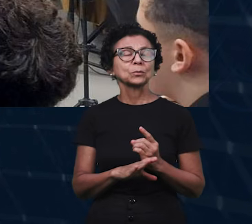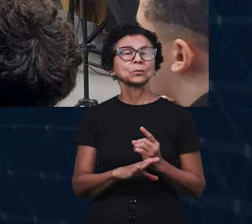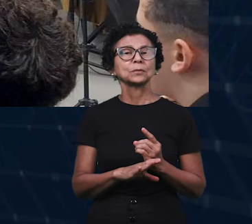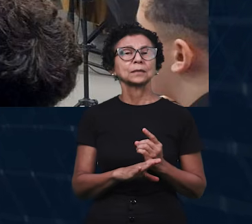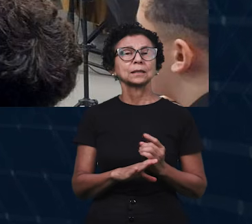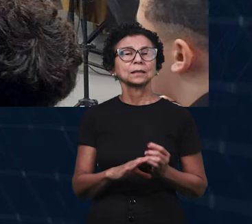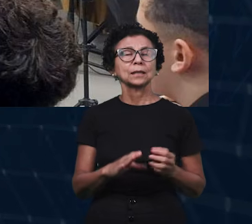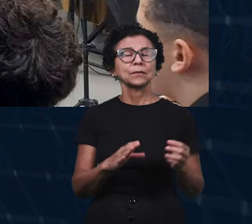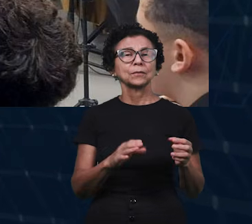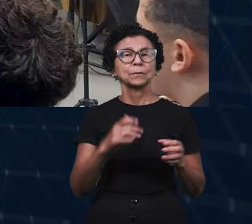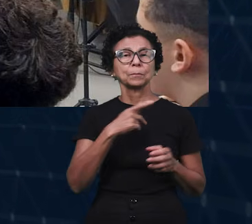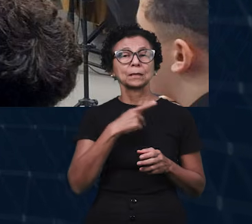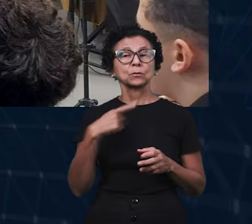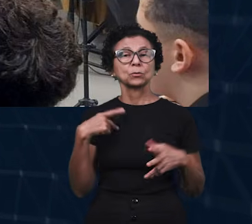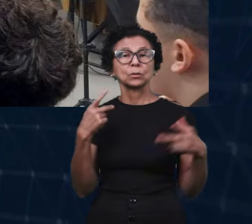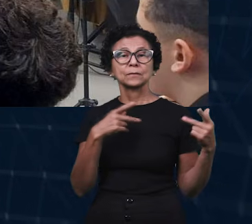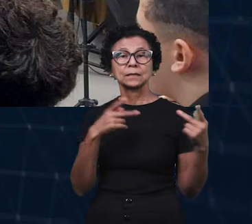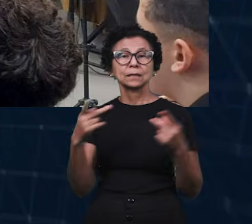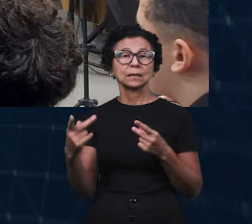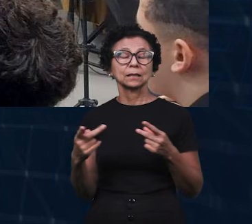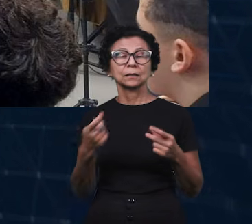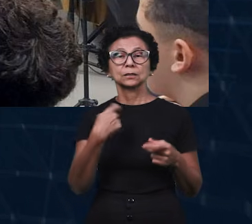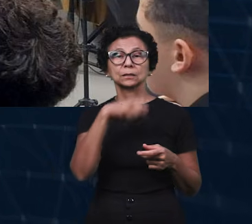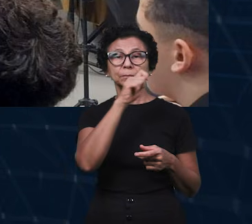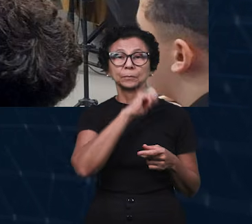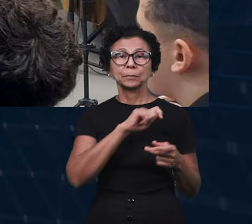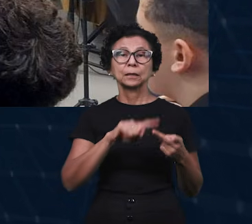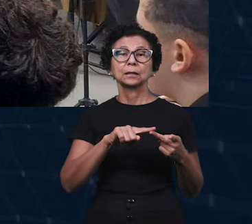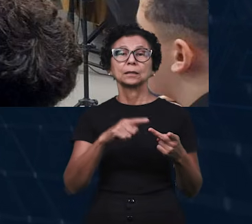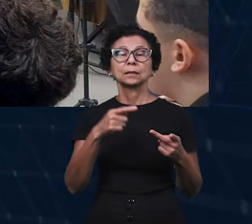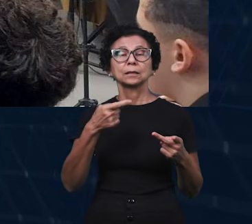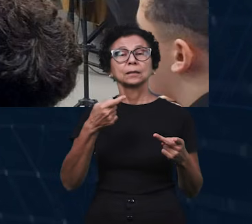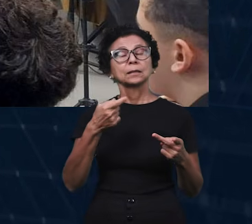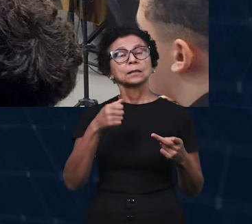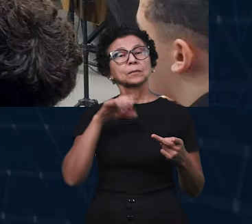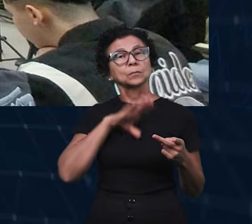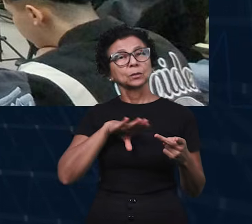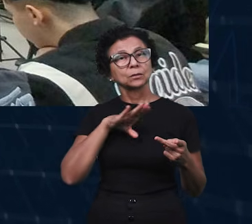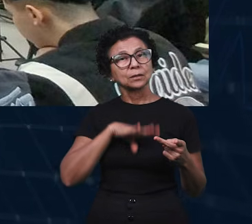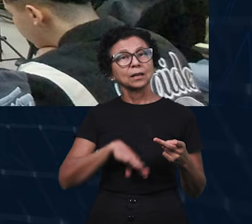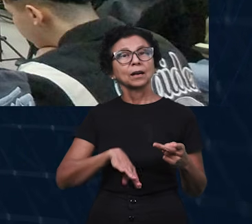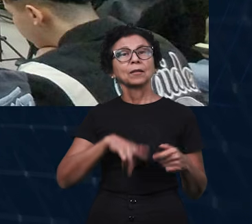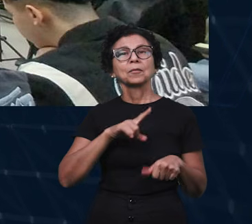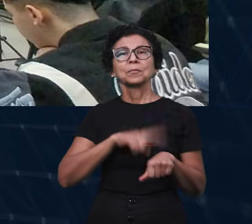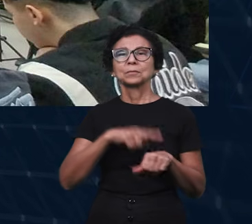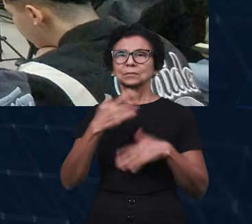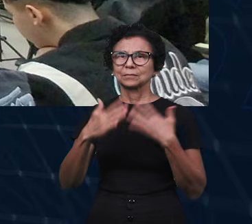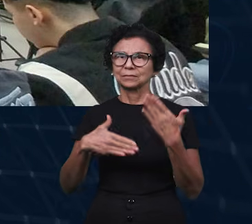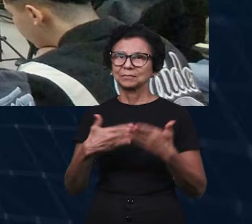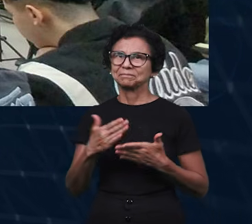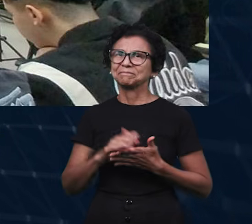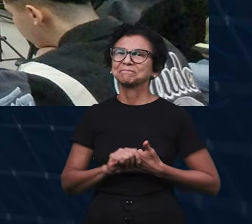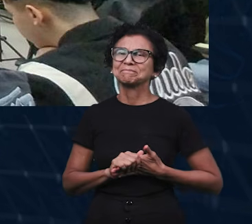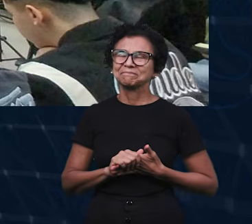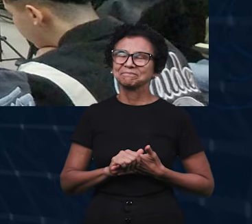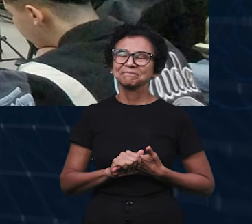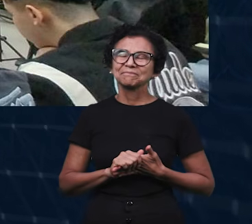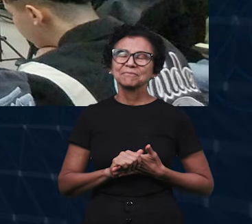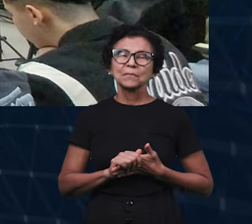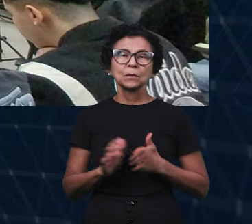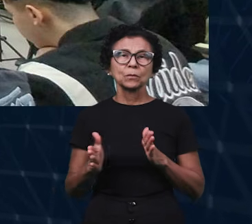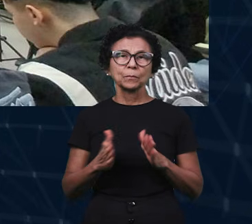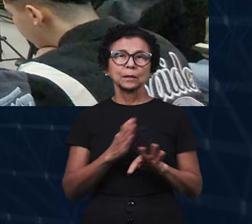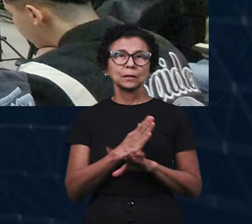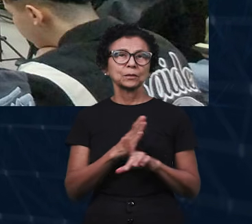das igrejas da Espanha e de Portugal, além de muitos irmãos e visitantes que participaram deste momento de grande alegria para a igreja.